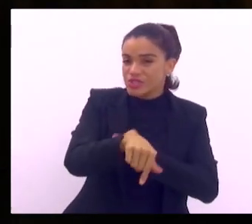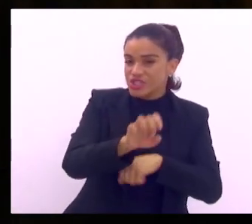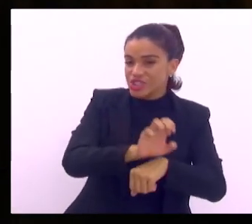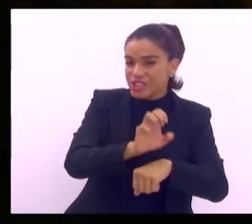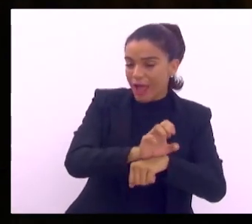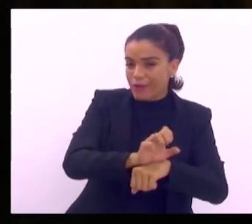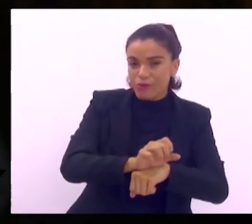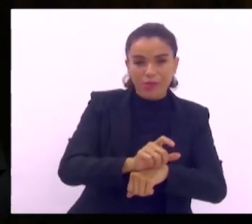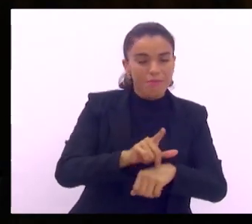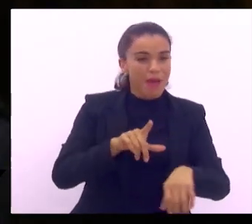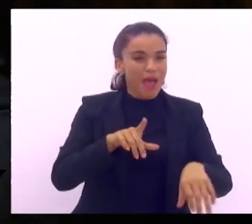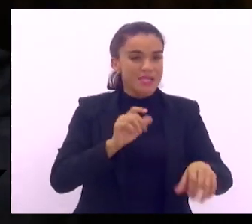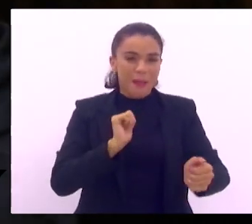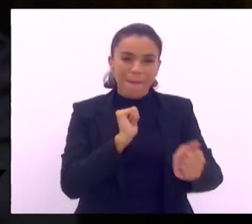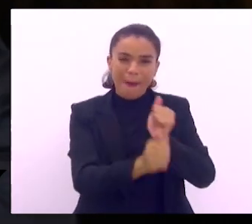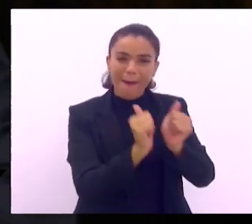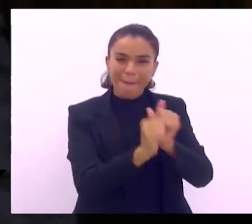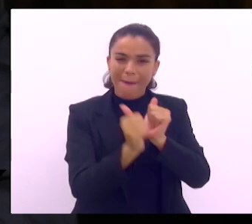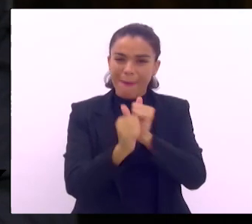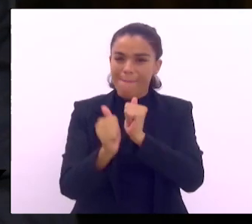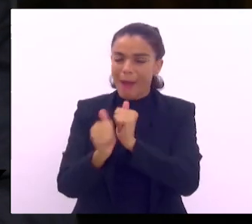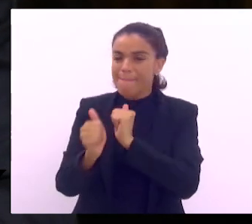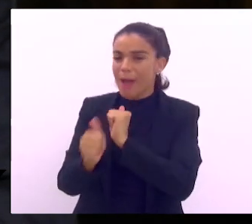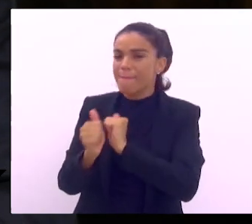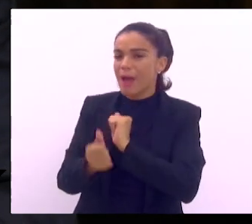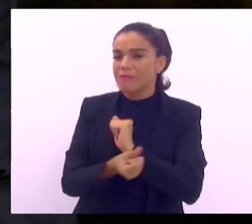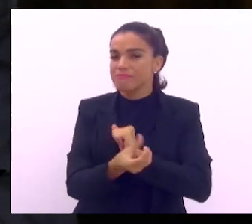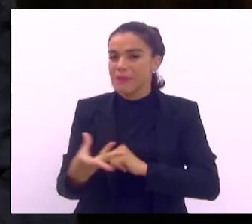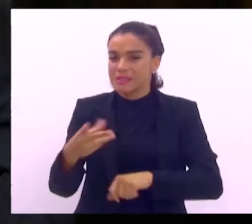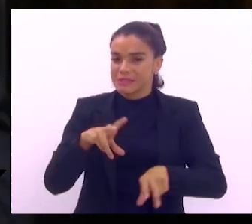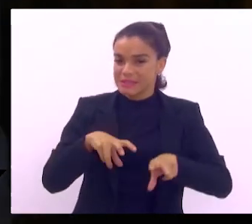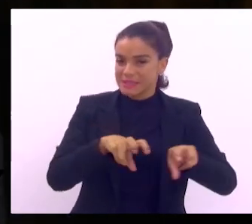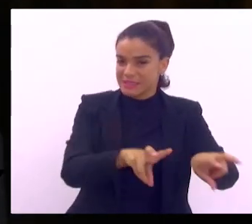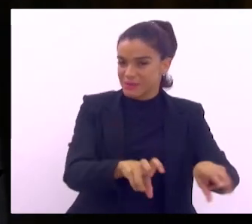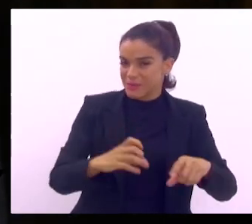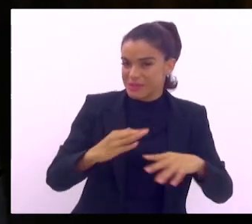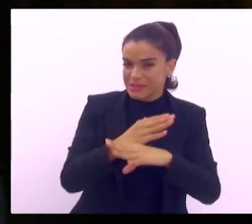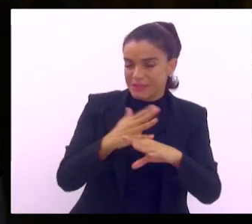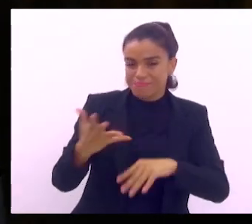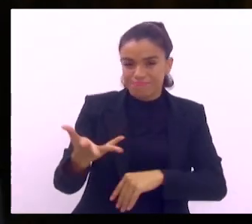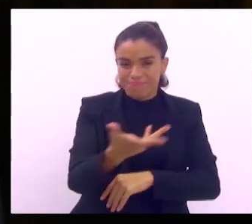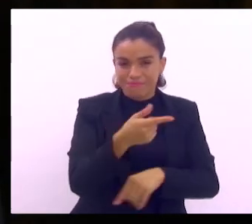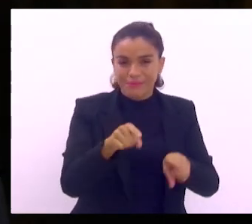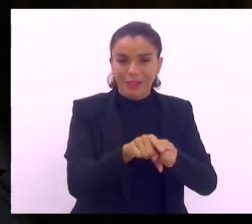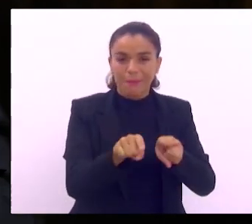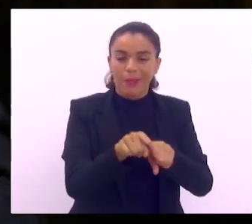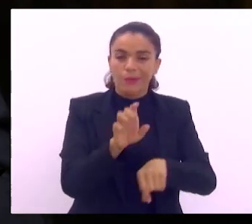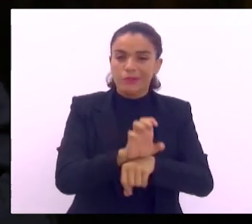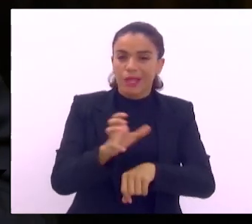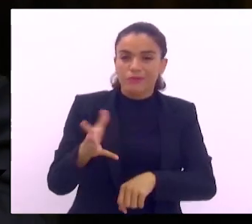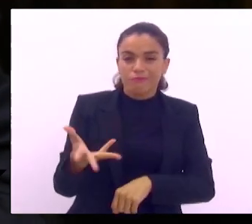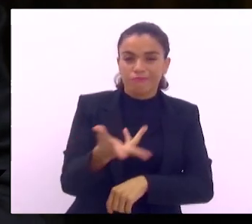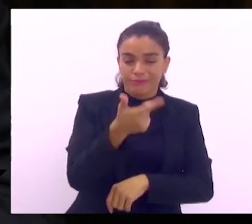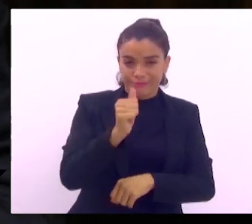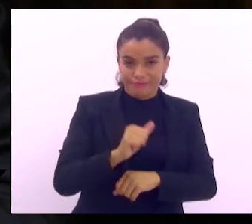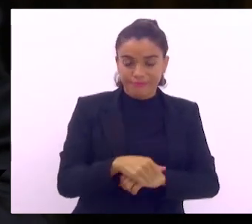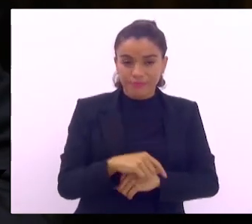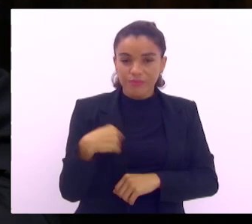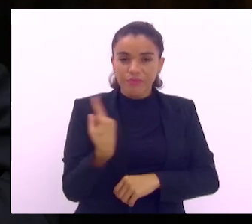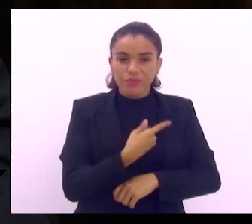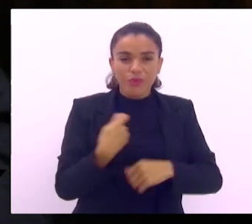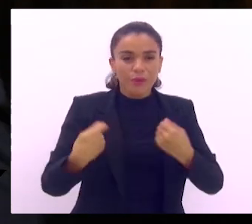nossa história, e é uma vocação dessa cidade maravilhosa, desse Estado fantástico. Nós